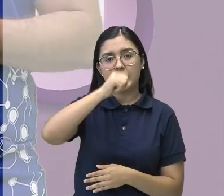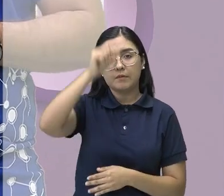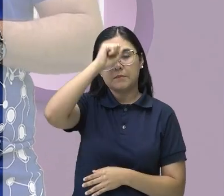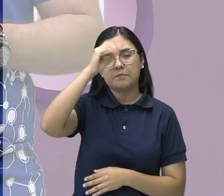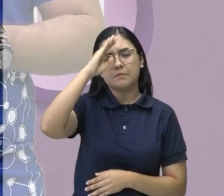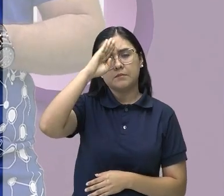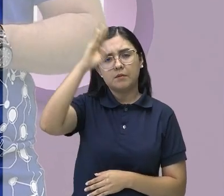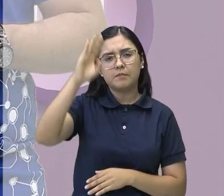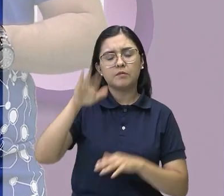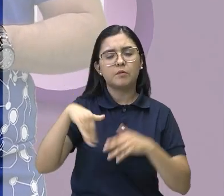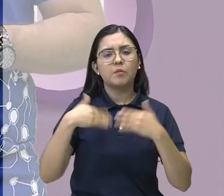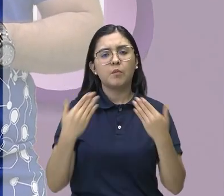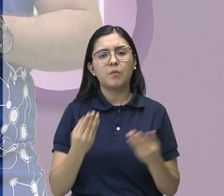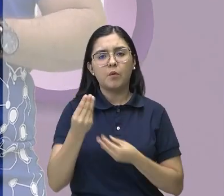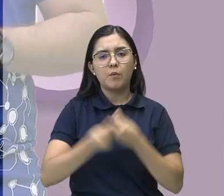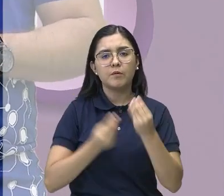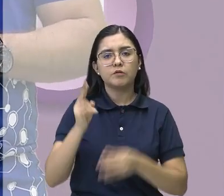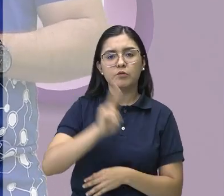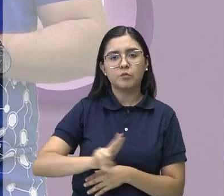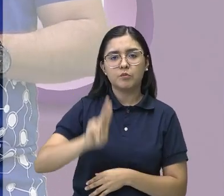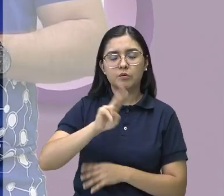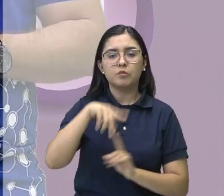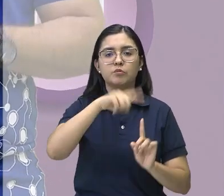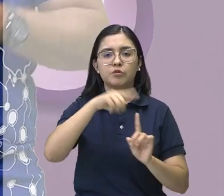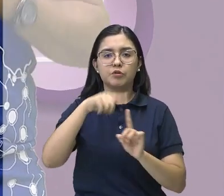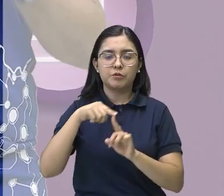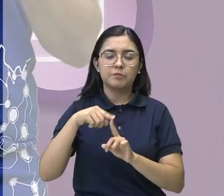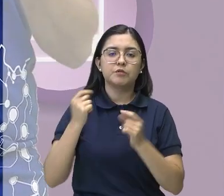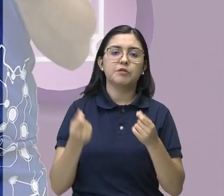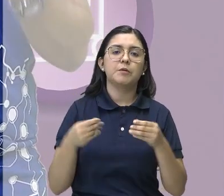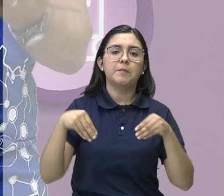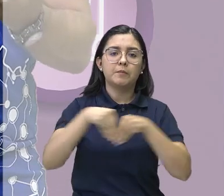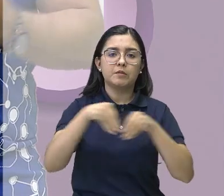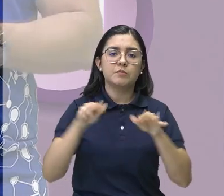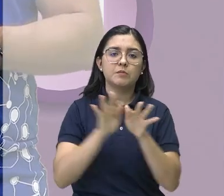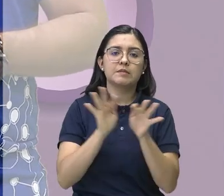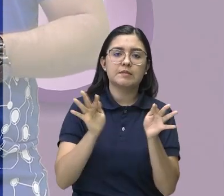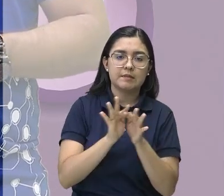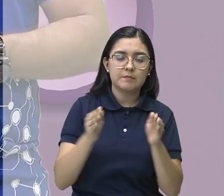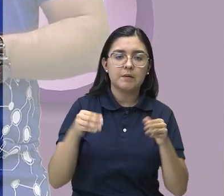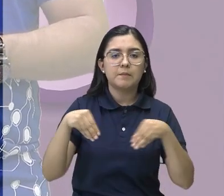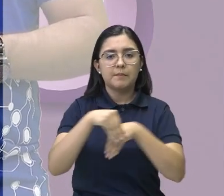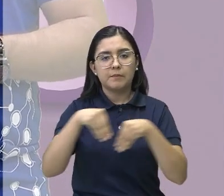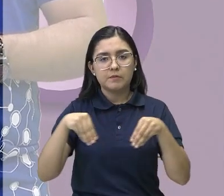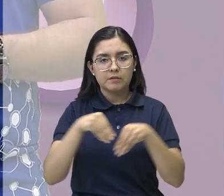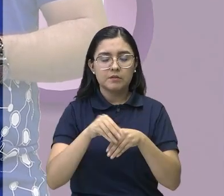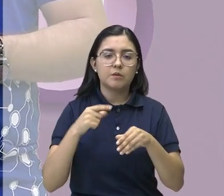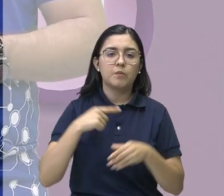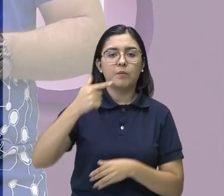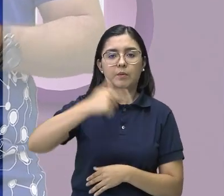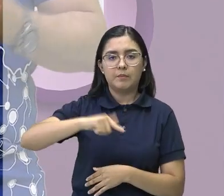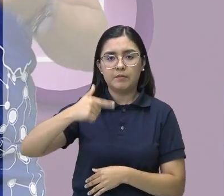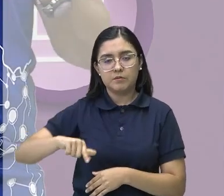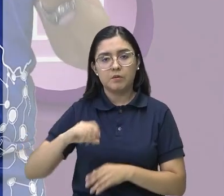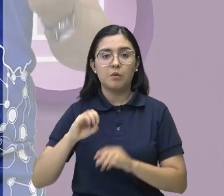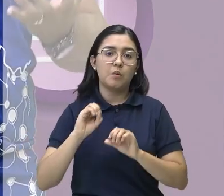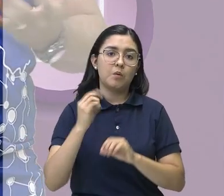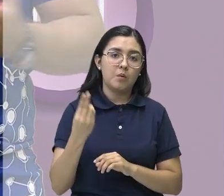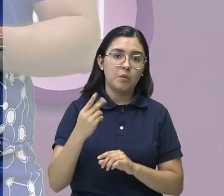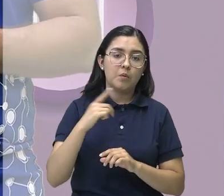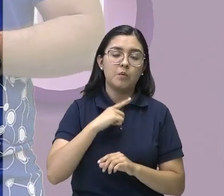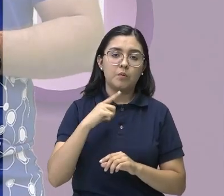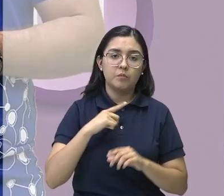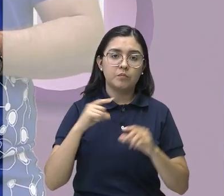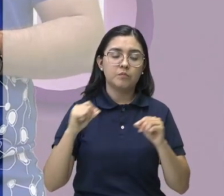principalmente a diferença. Quando é que a gente usa uma permutação simples? Quando é que a gente usa uma permutação com repetição ou uma permutação